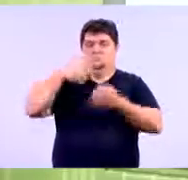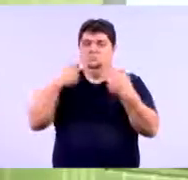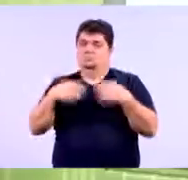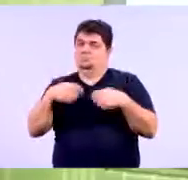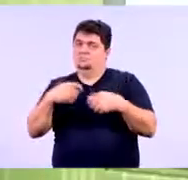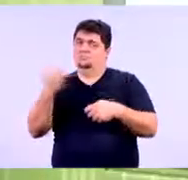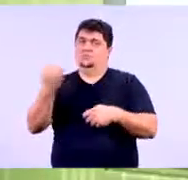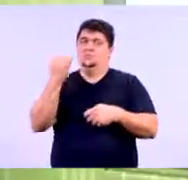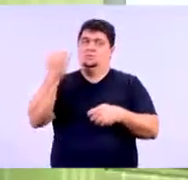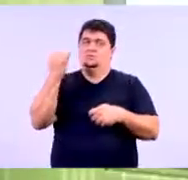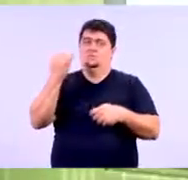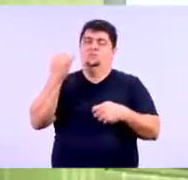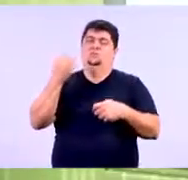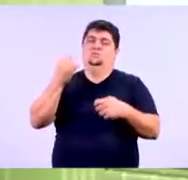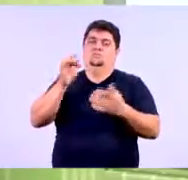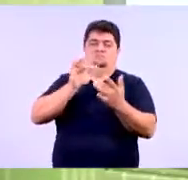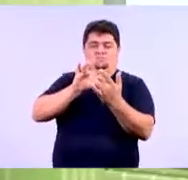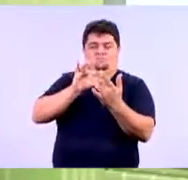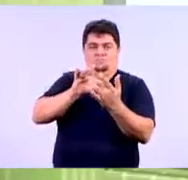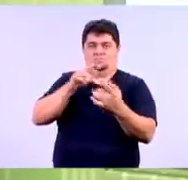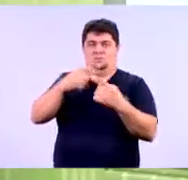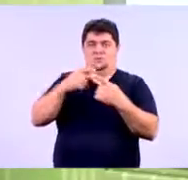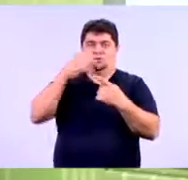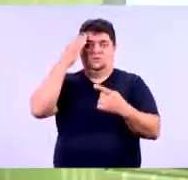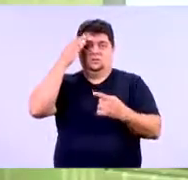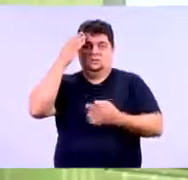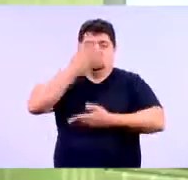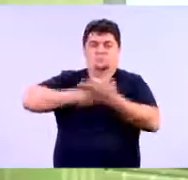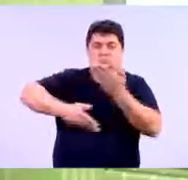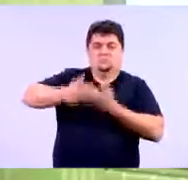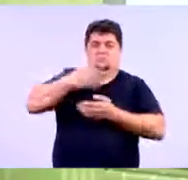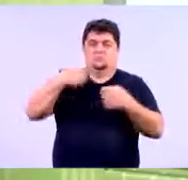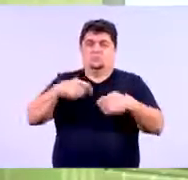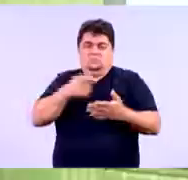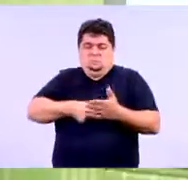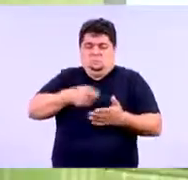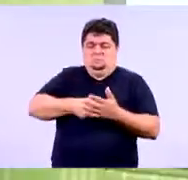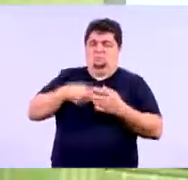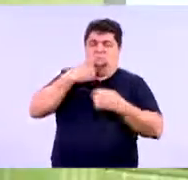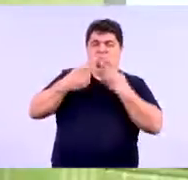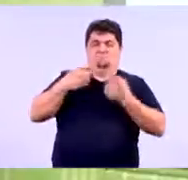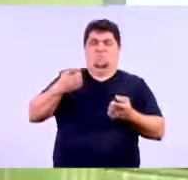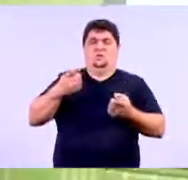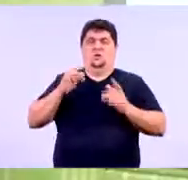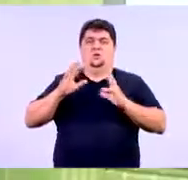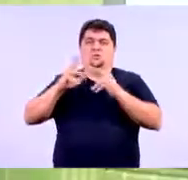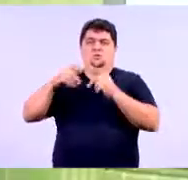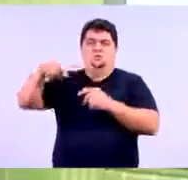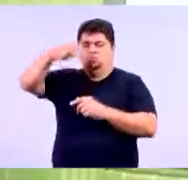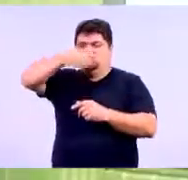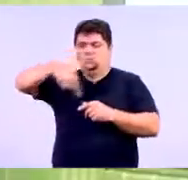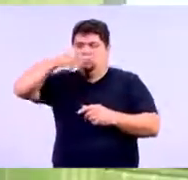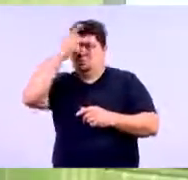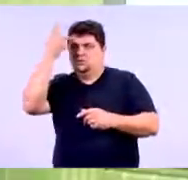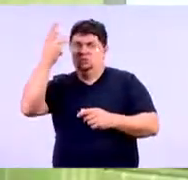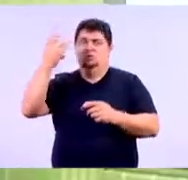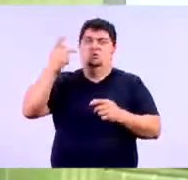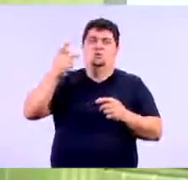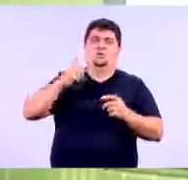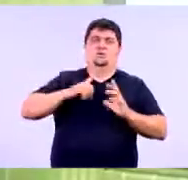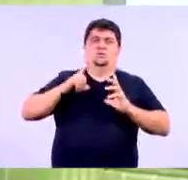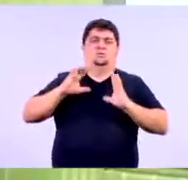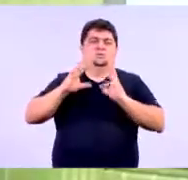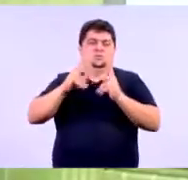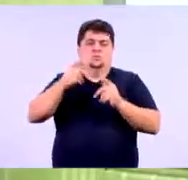vocês. E sem isso, não valeu de nada todo o nosso esforço dos professores, da equipe de apoio, da